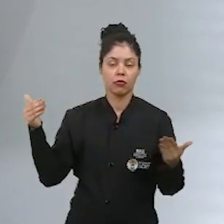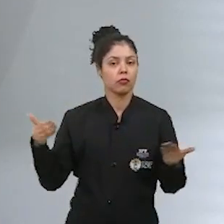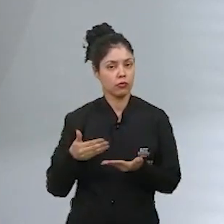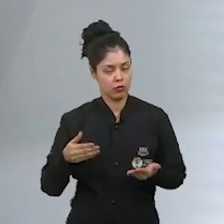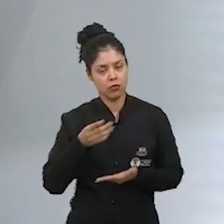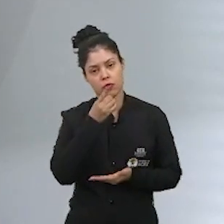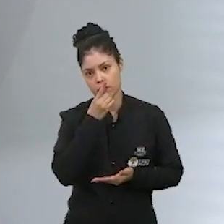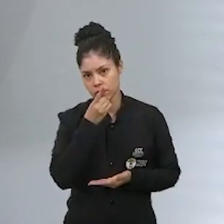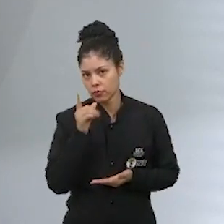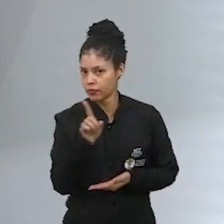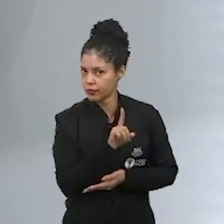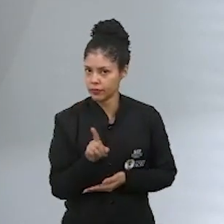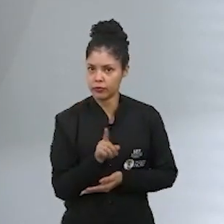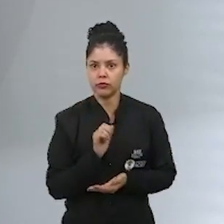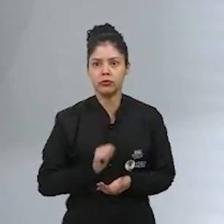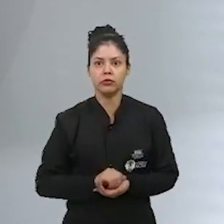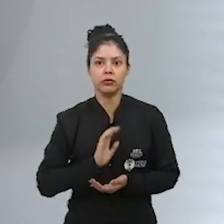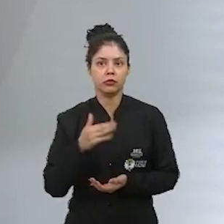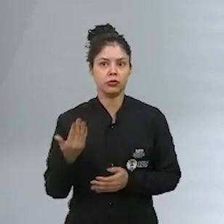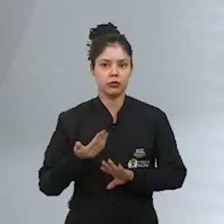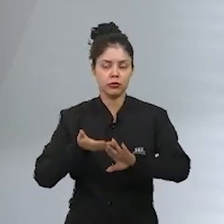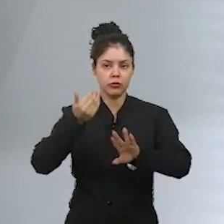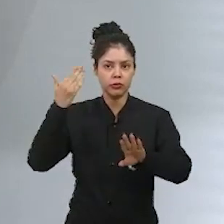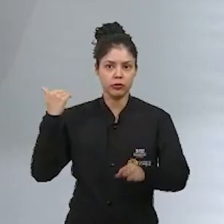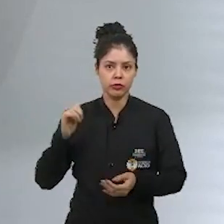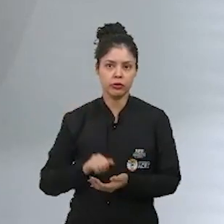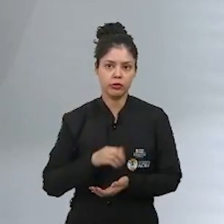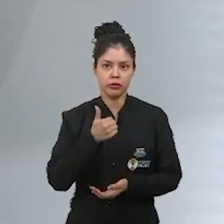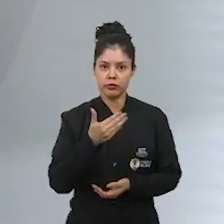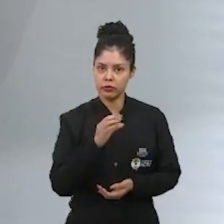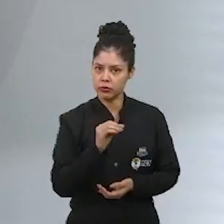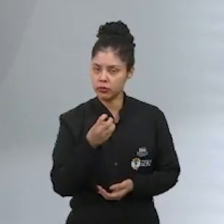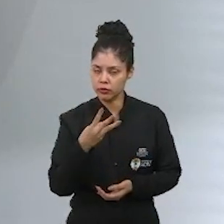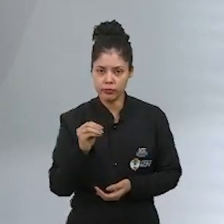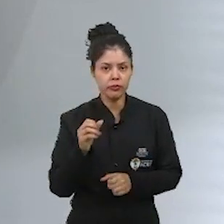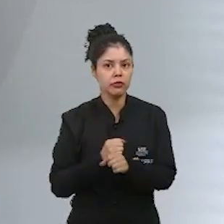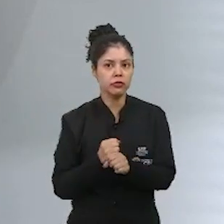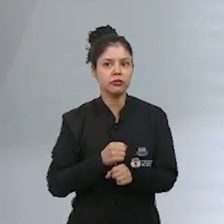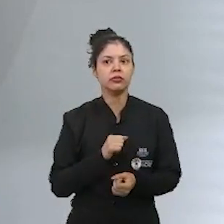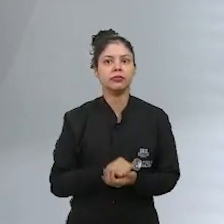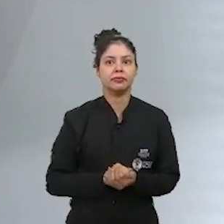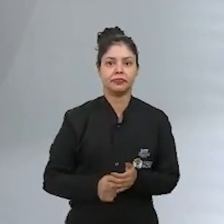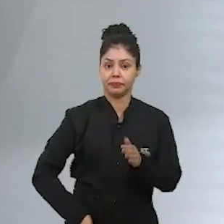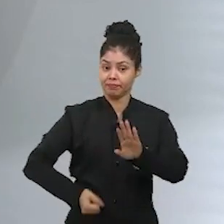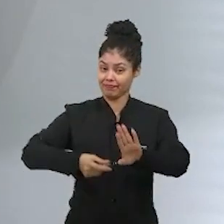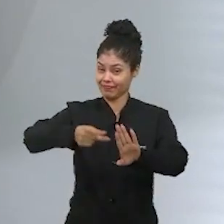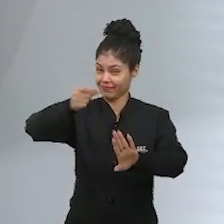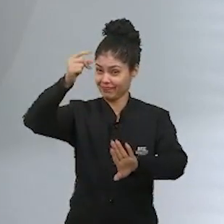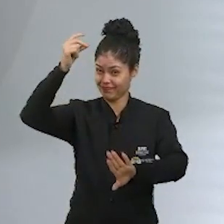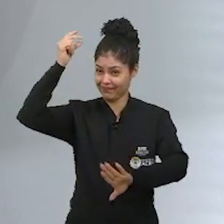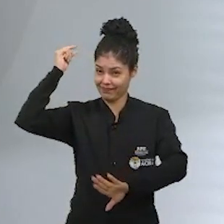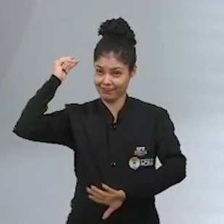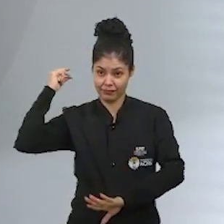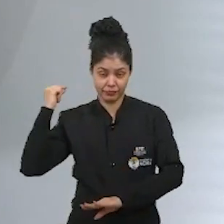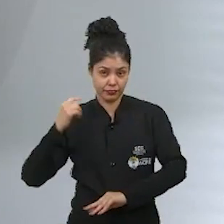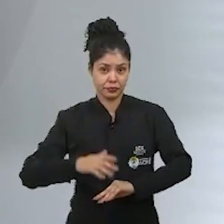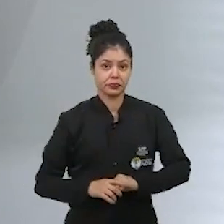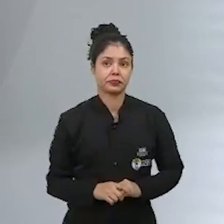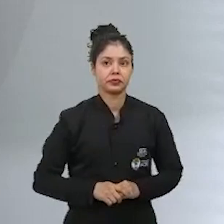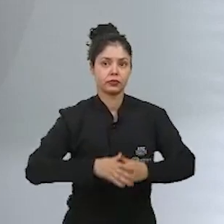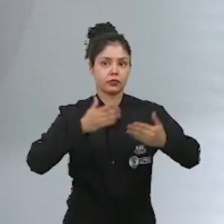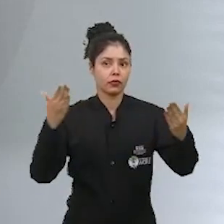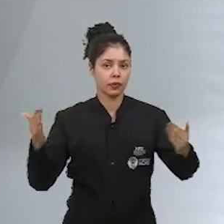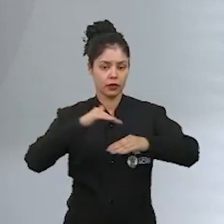na atualidade, não. Quando eu falo no passado, não é 10, 20, 30 anos atrás, mas milhares de anos atrás, tá? Nessa situação. E